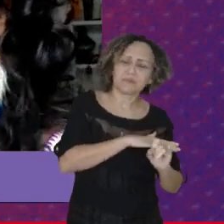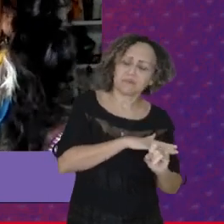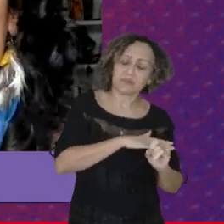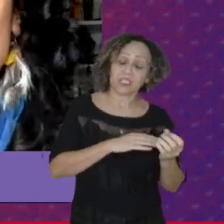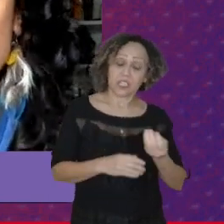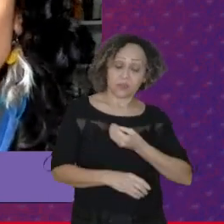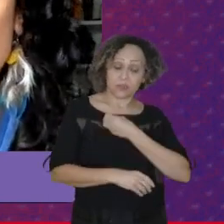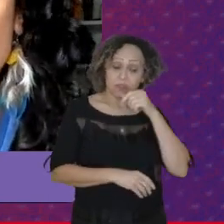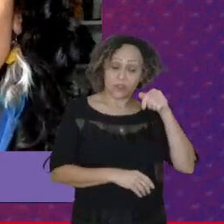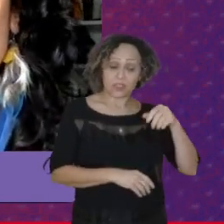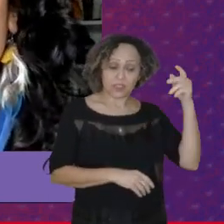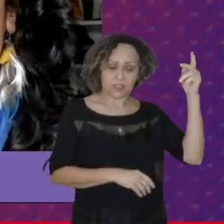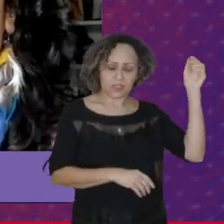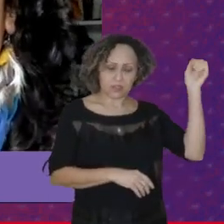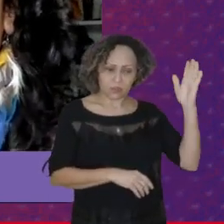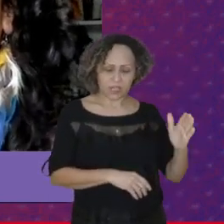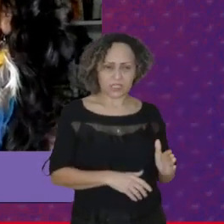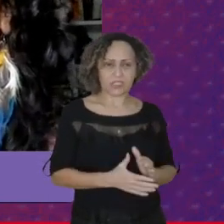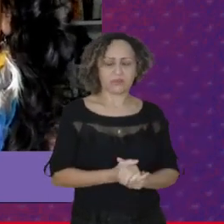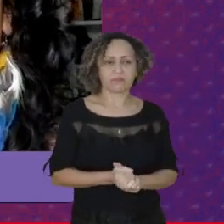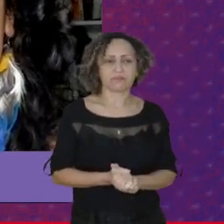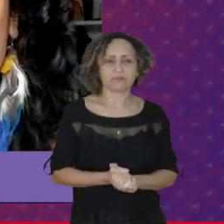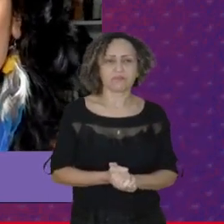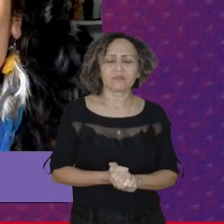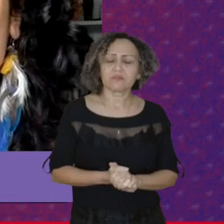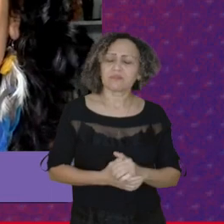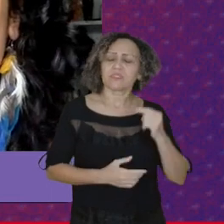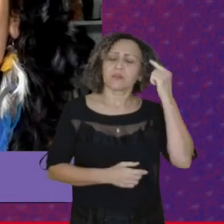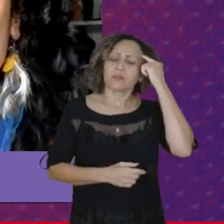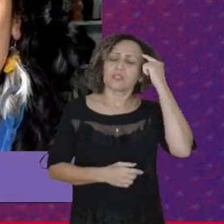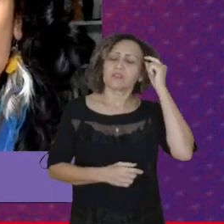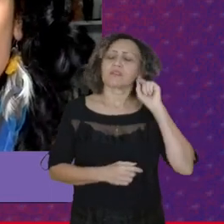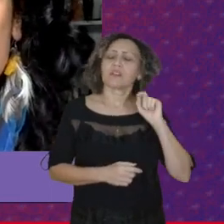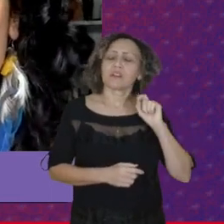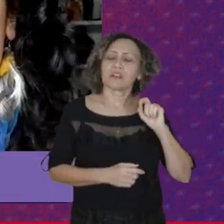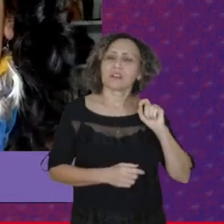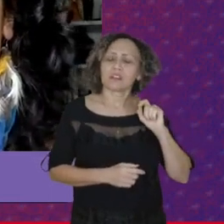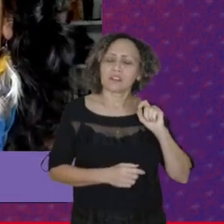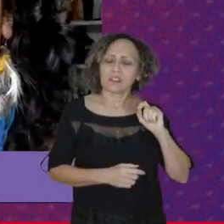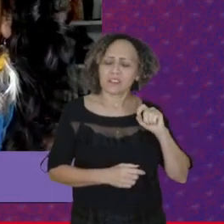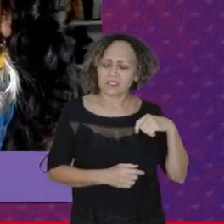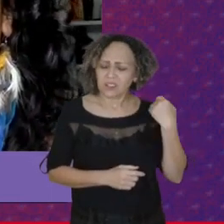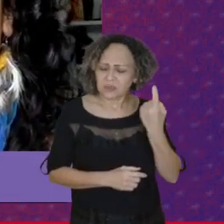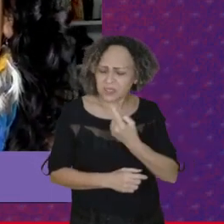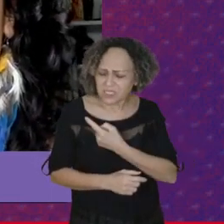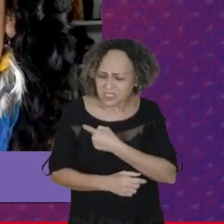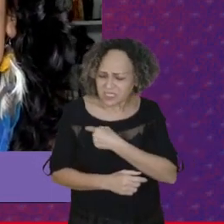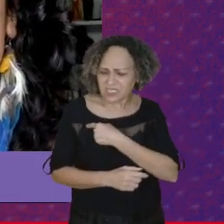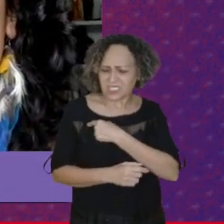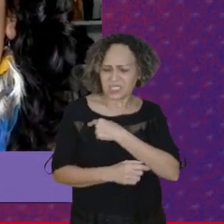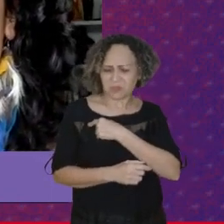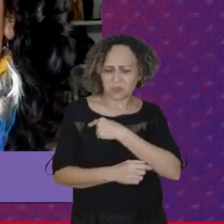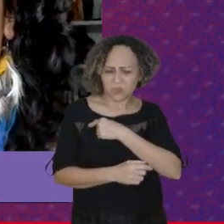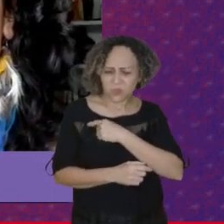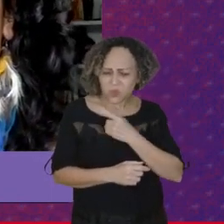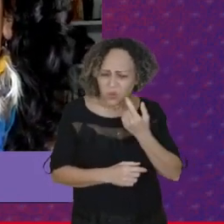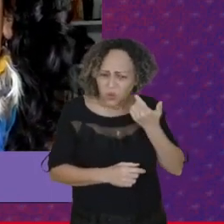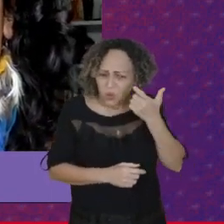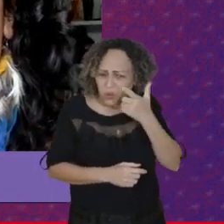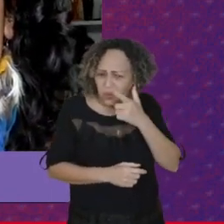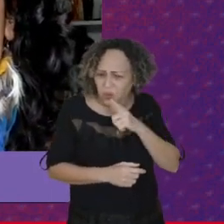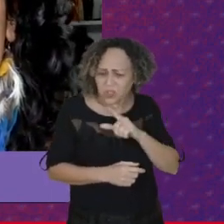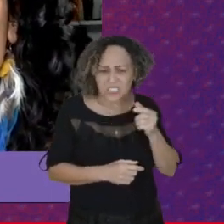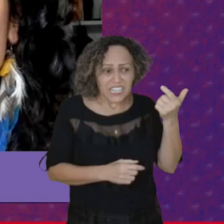Então, pensando nisso, né, a gente sabe que tem muita coisa para retomar e reconstruir do que já foi conquistado, do que já